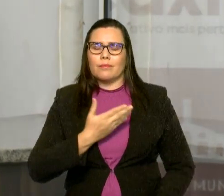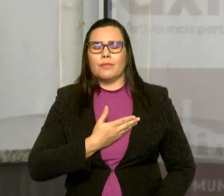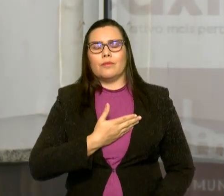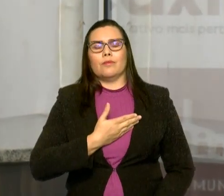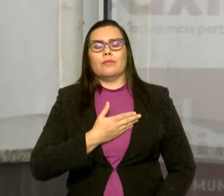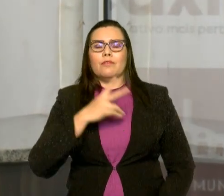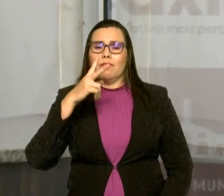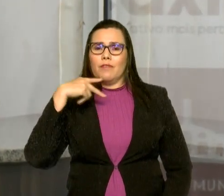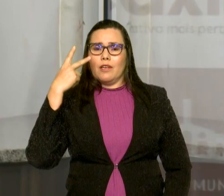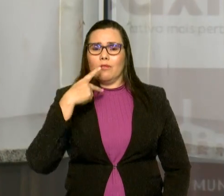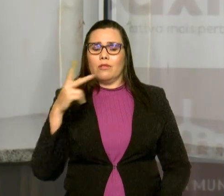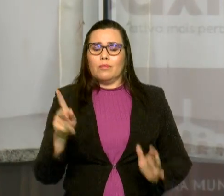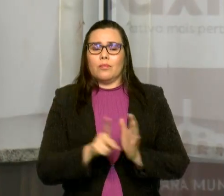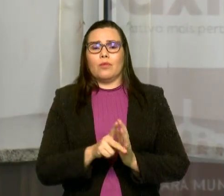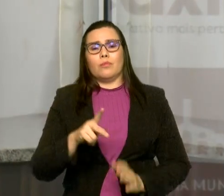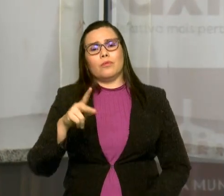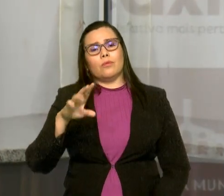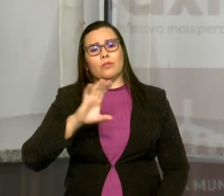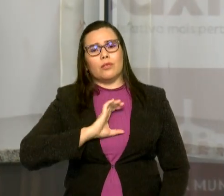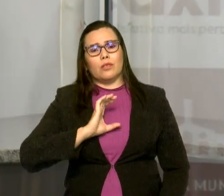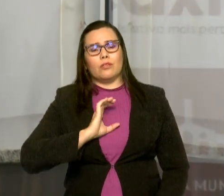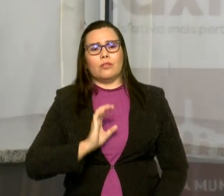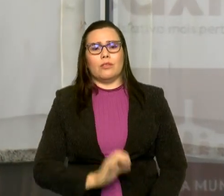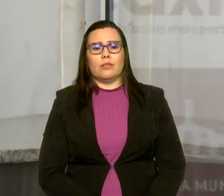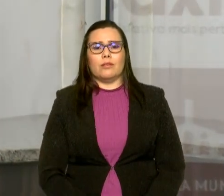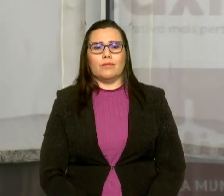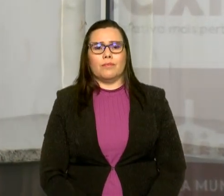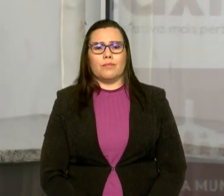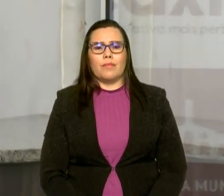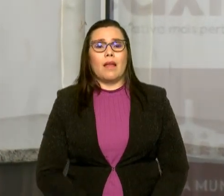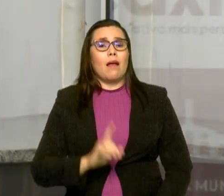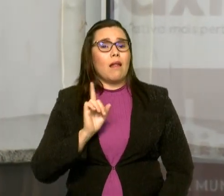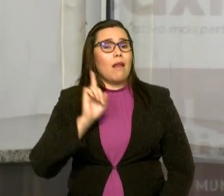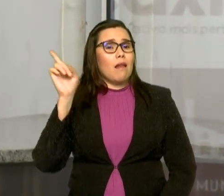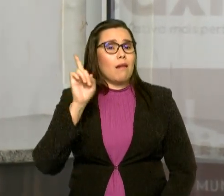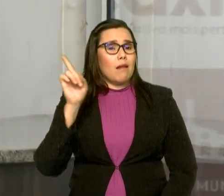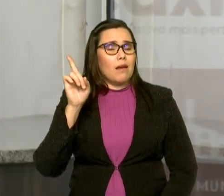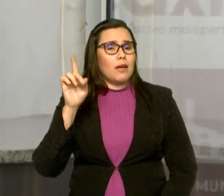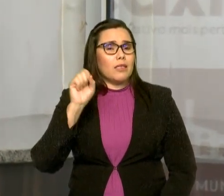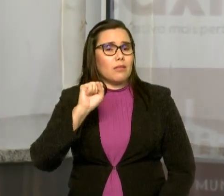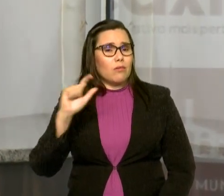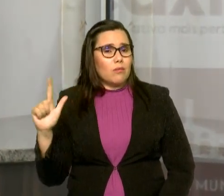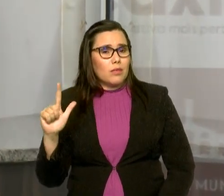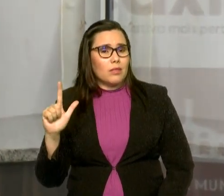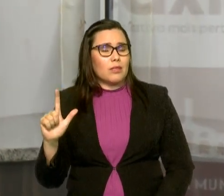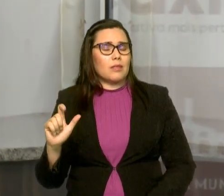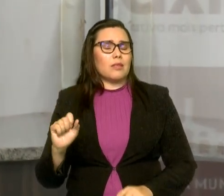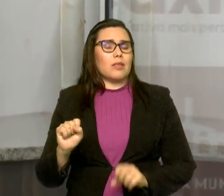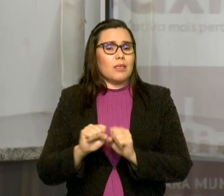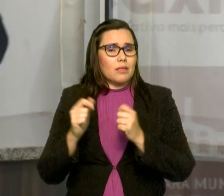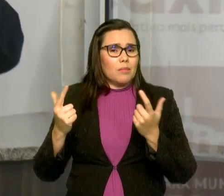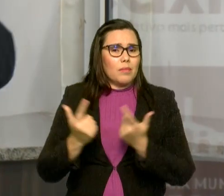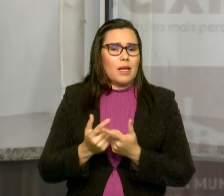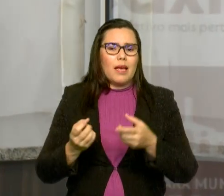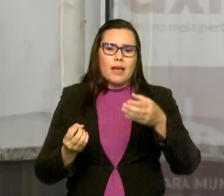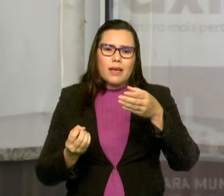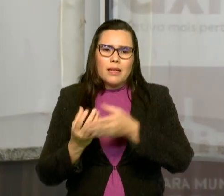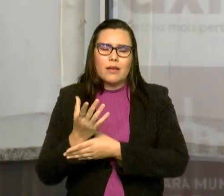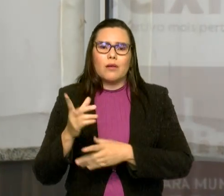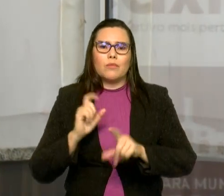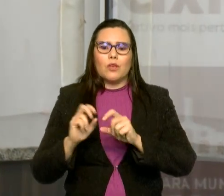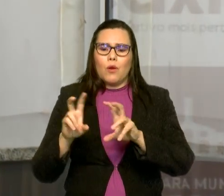nossos vereadores. Lá na Assembleia, senhores vereadores, nós criamos a Frente Parlamentar de Combate à